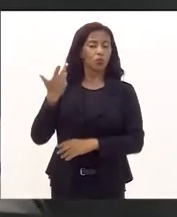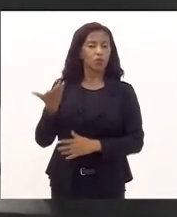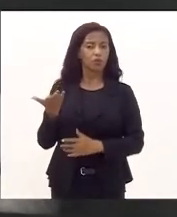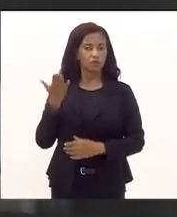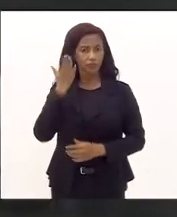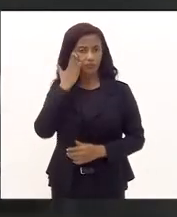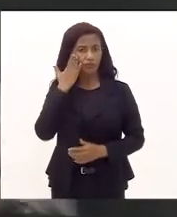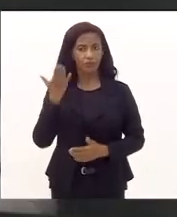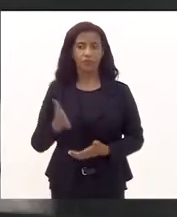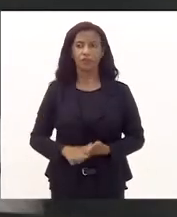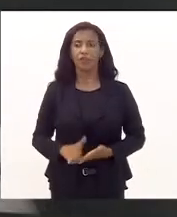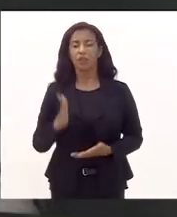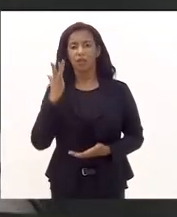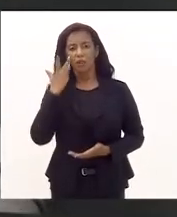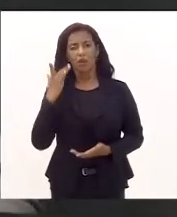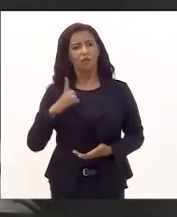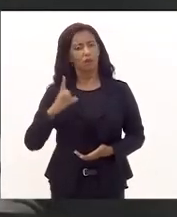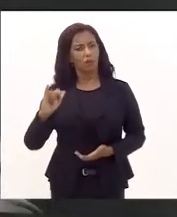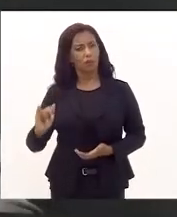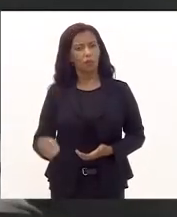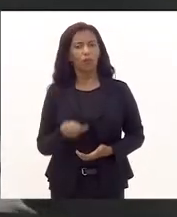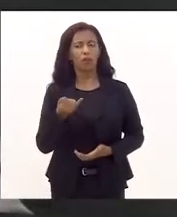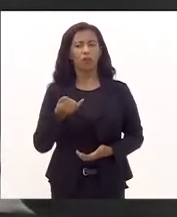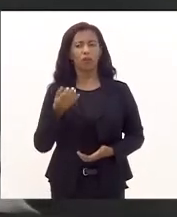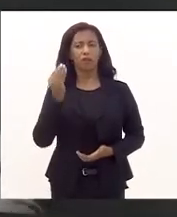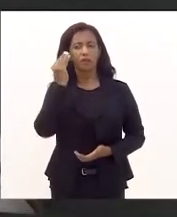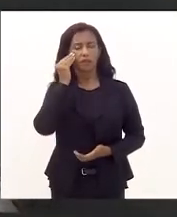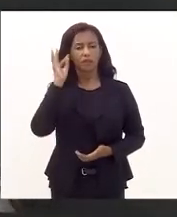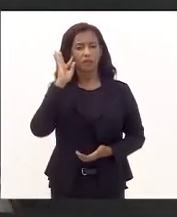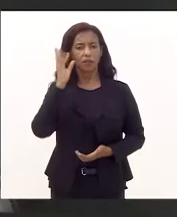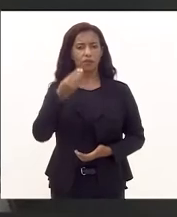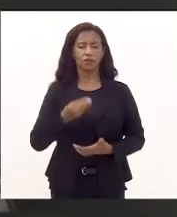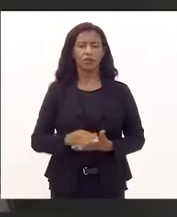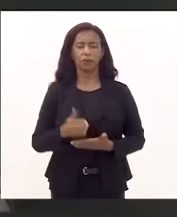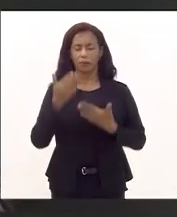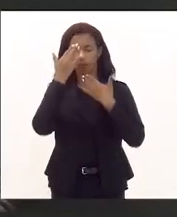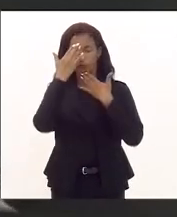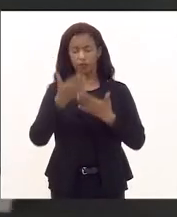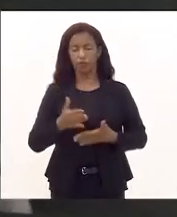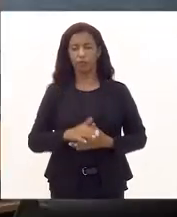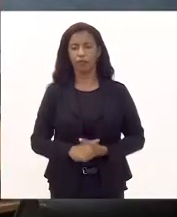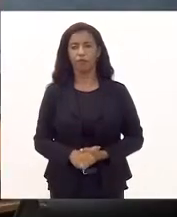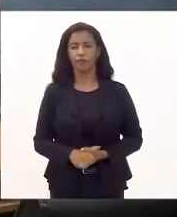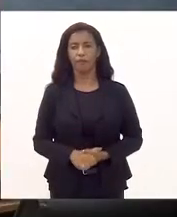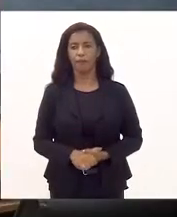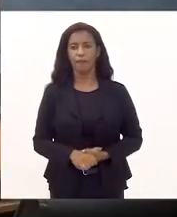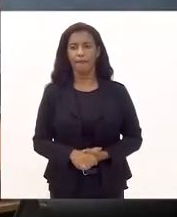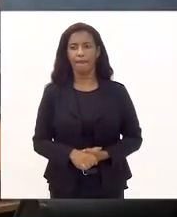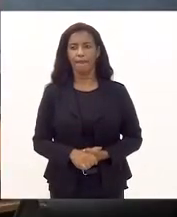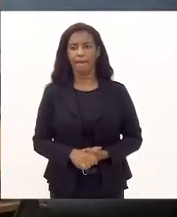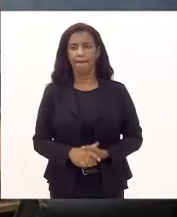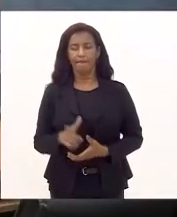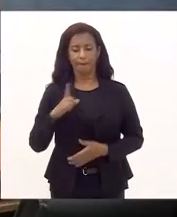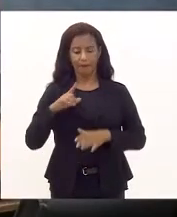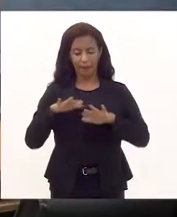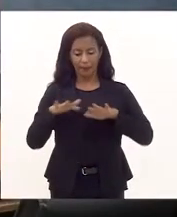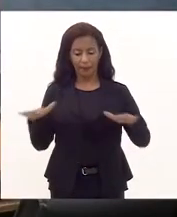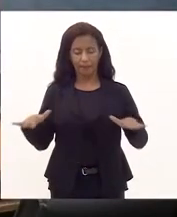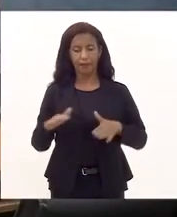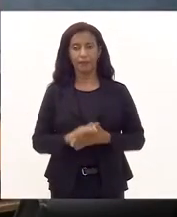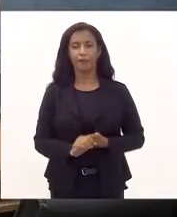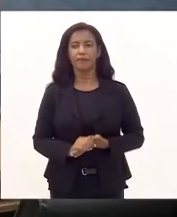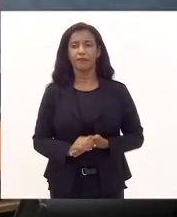né? E eu acho que tem chance de tentar solucionar esse caso. Muito obrigado, presidente. Há sobre a mesa